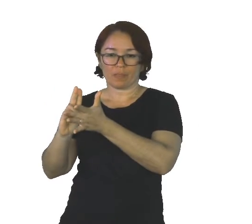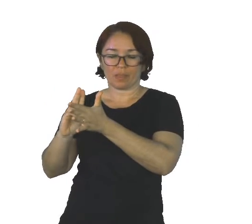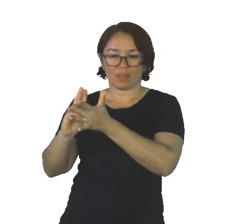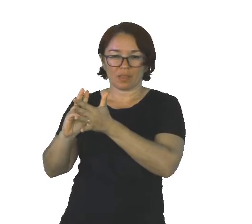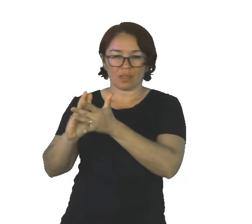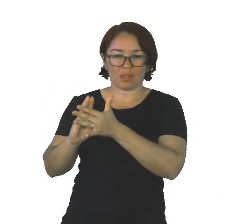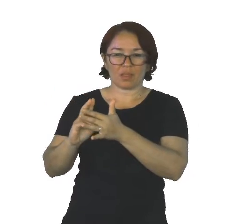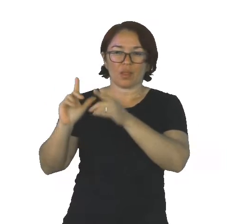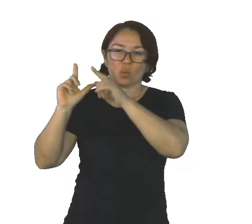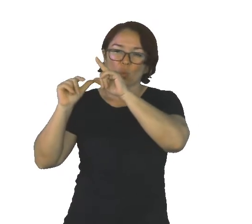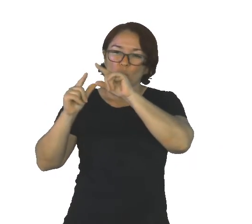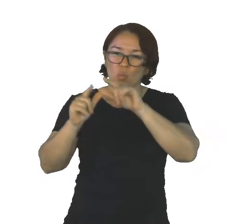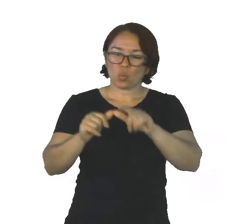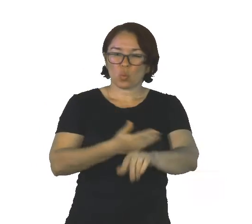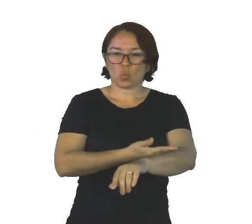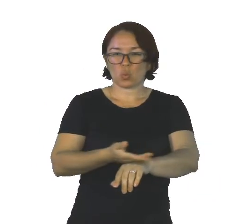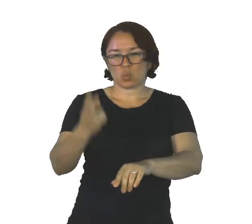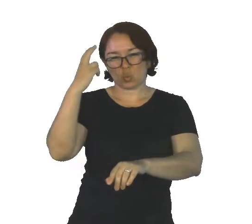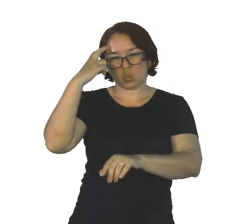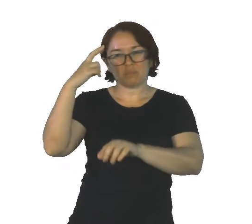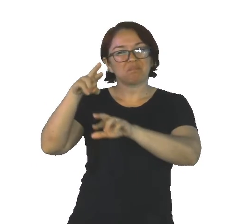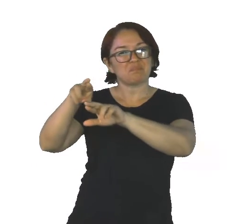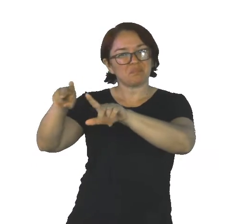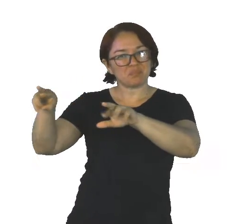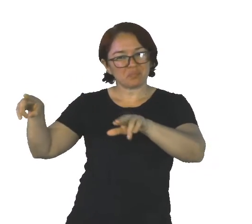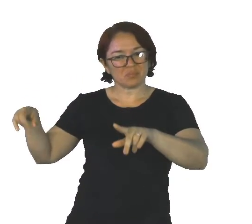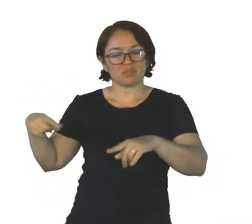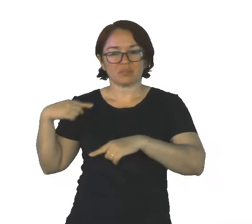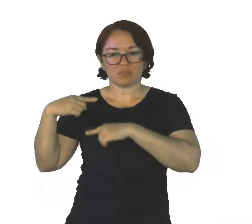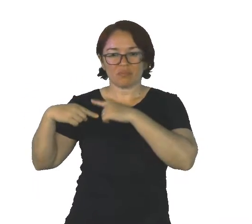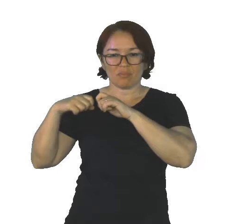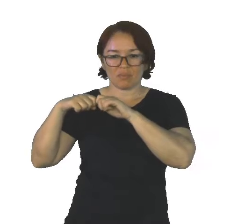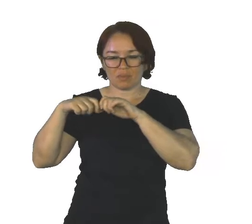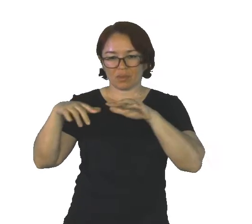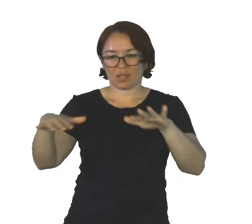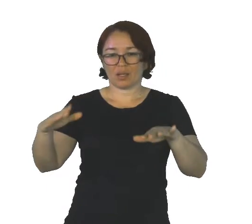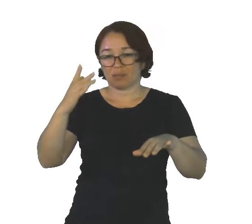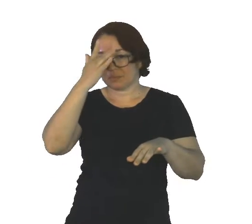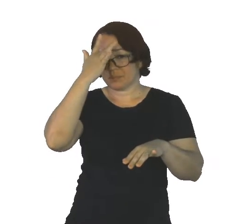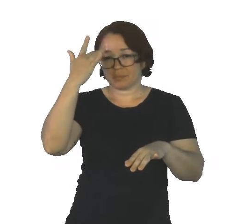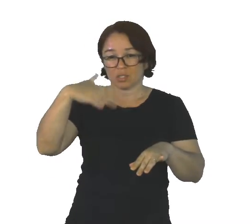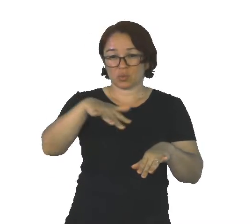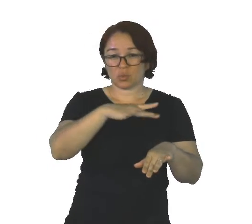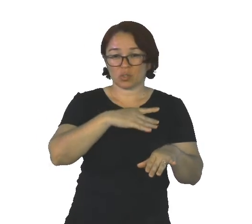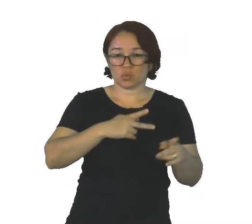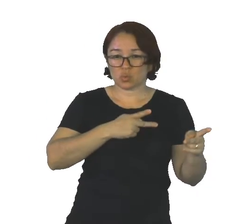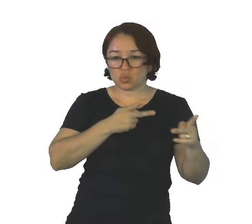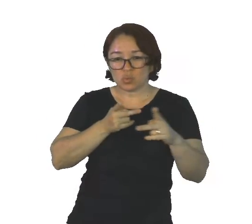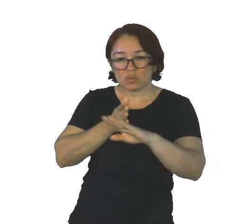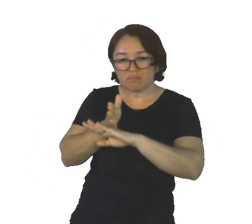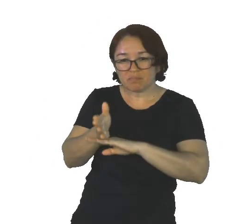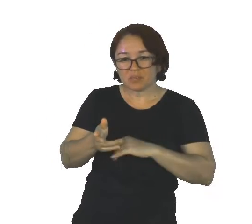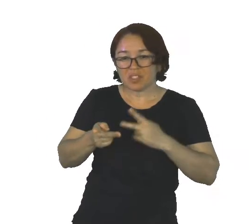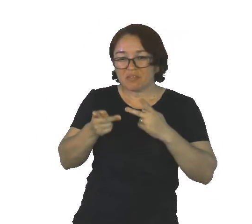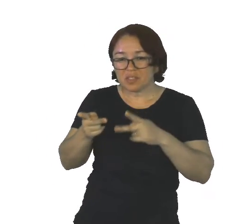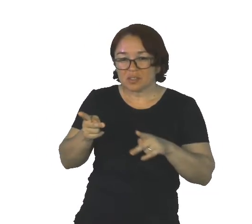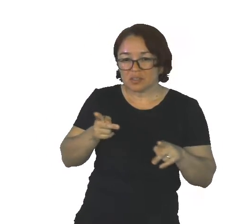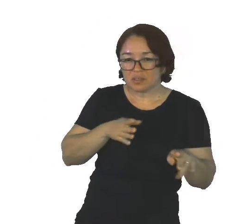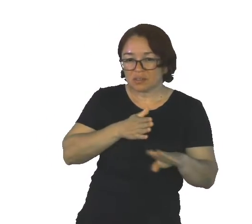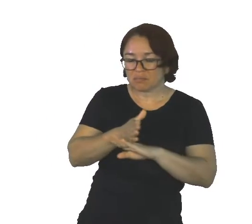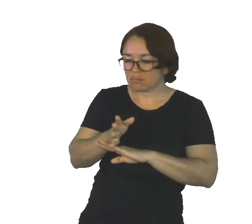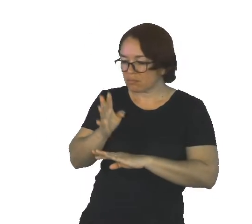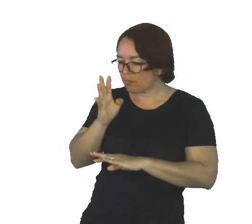de diferentes povos, que surpreende a maioria das pessoas que visita a exposição. Hoje em